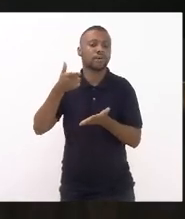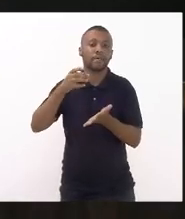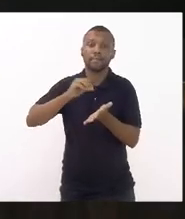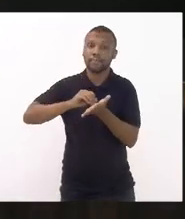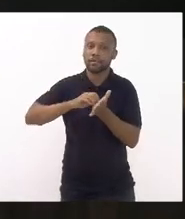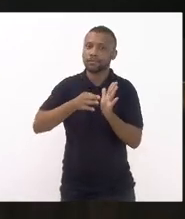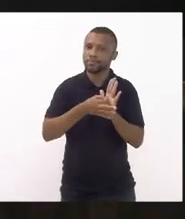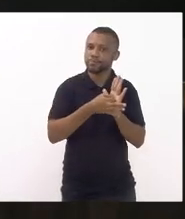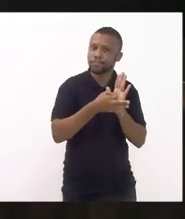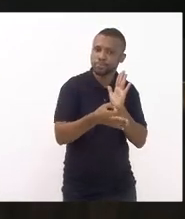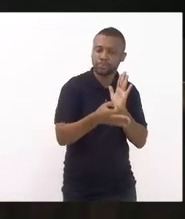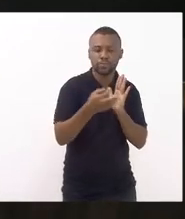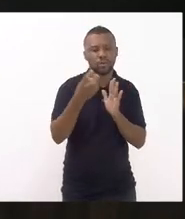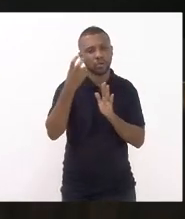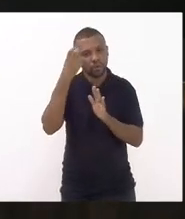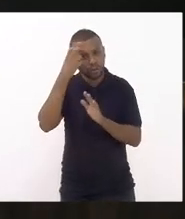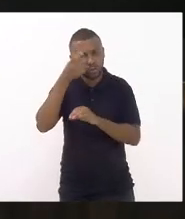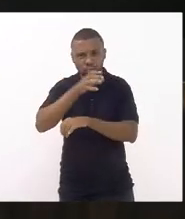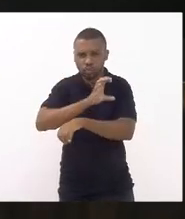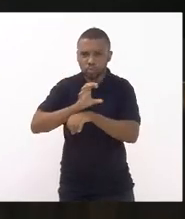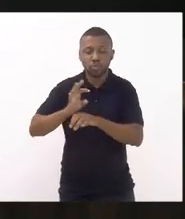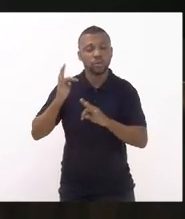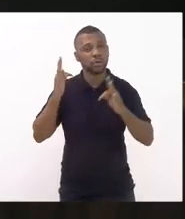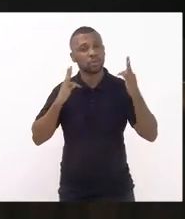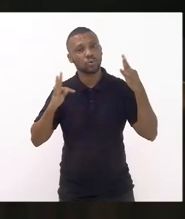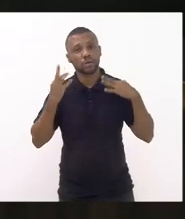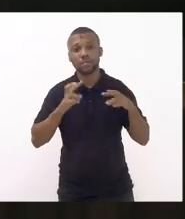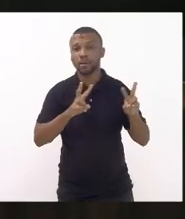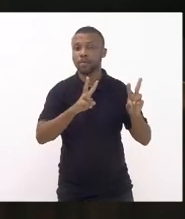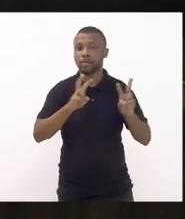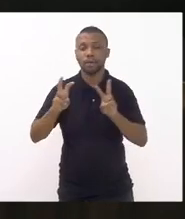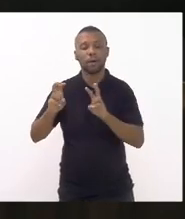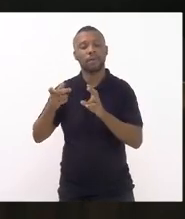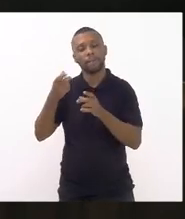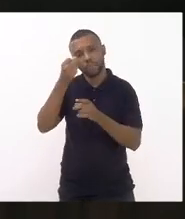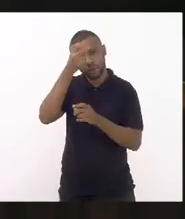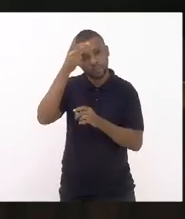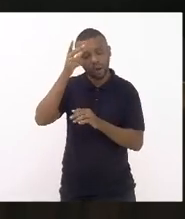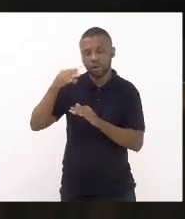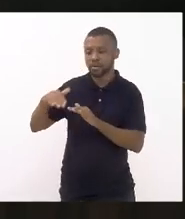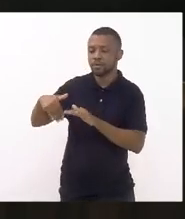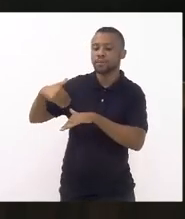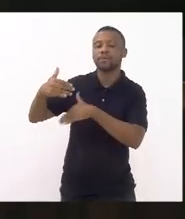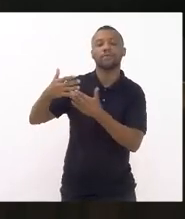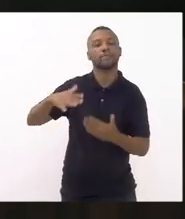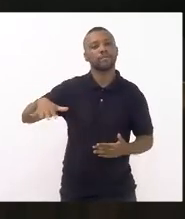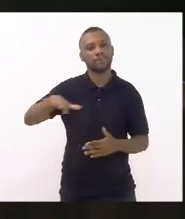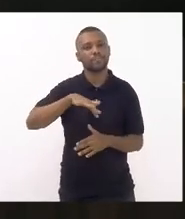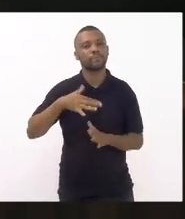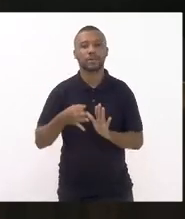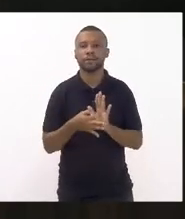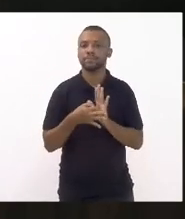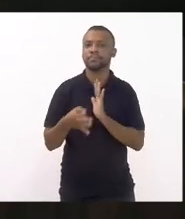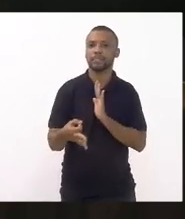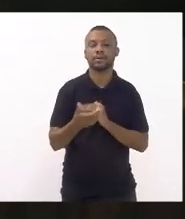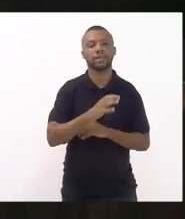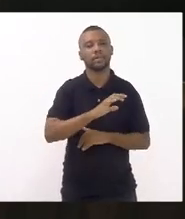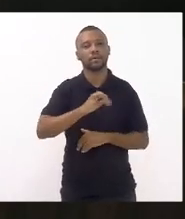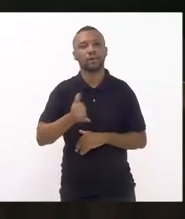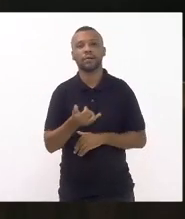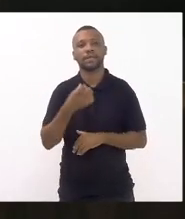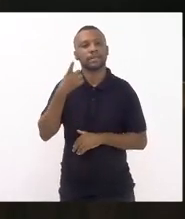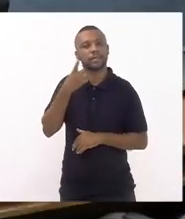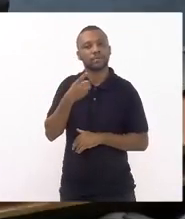de Constituição e Justiça, de Cultura, de Turismo e de Assuntos Municipais e Desenvolvimento Regionais. Para emitir parecer pela Comissão de Constituição e Justiça, deputado